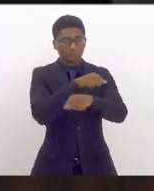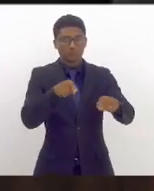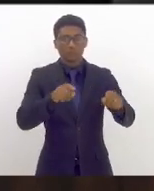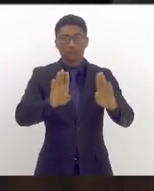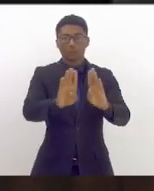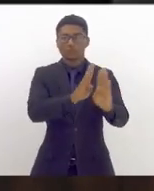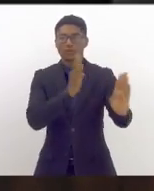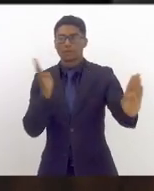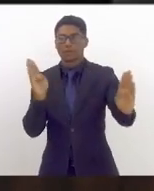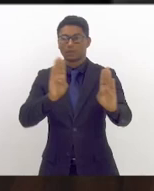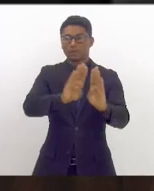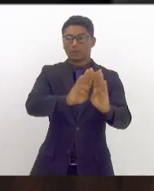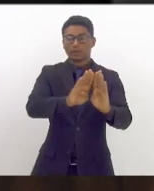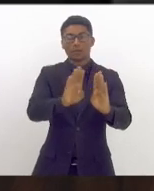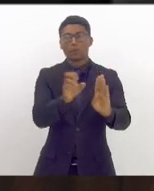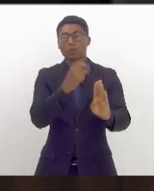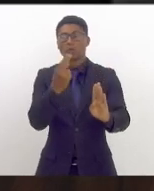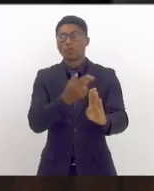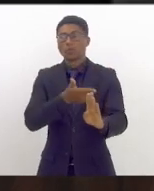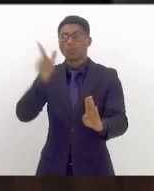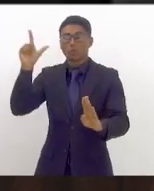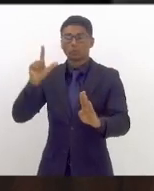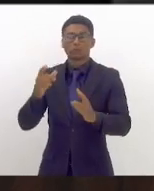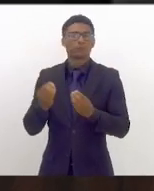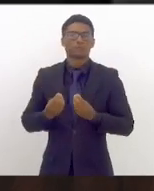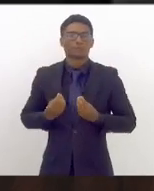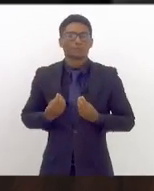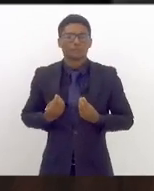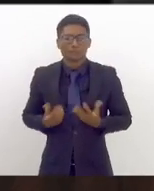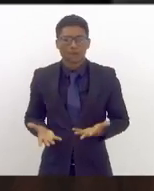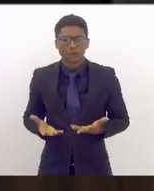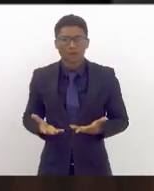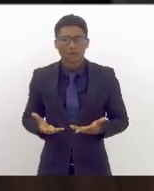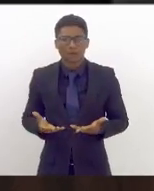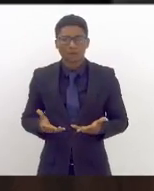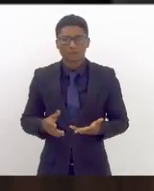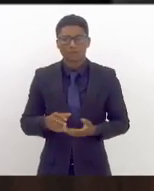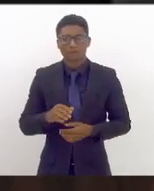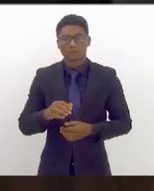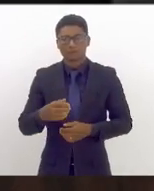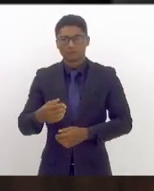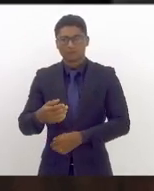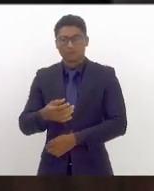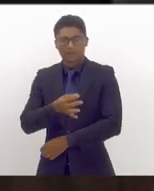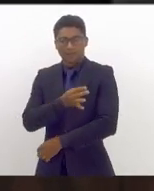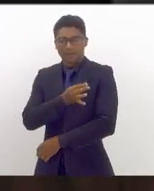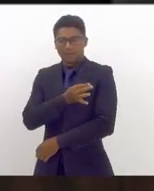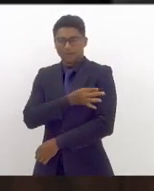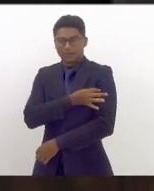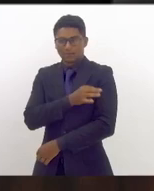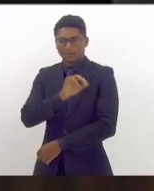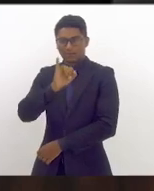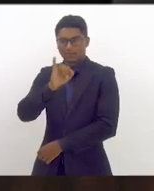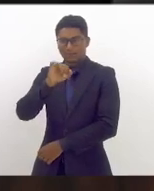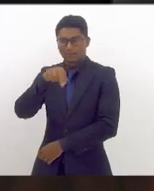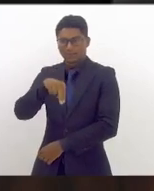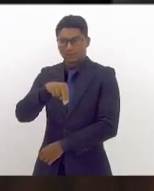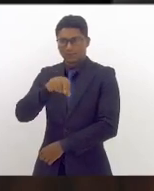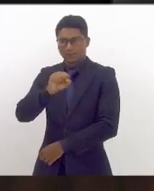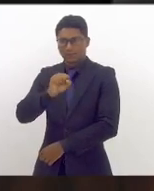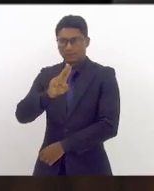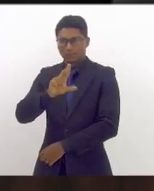ou outro móvel semelhante para guardar conservação de insulina e seringas lancetas o canetas